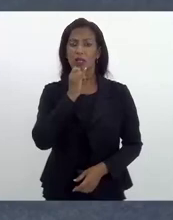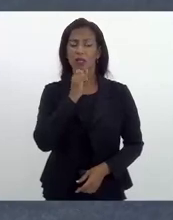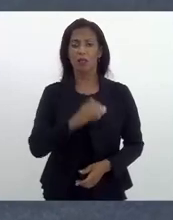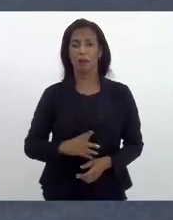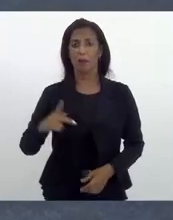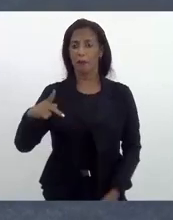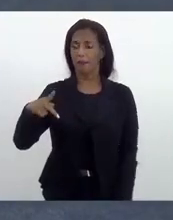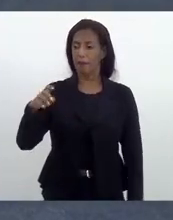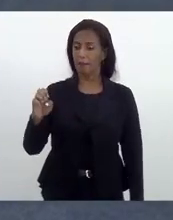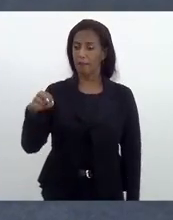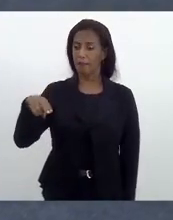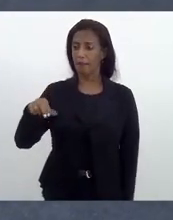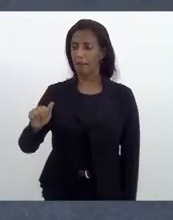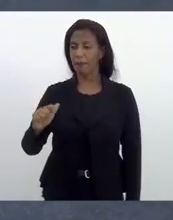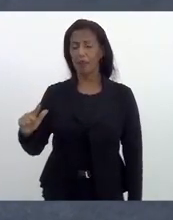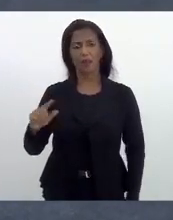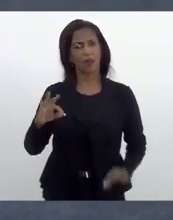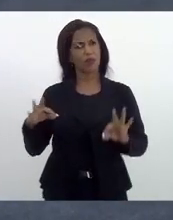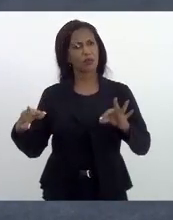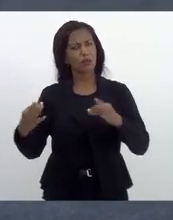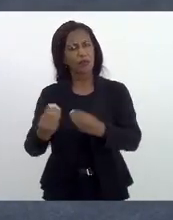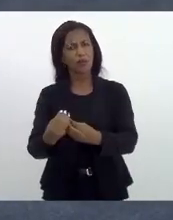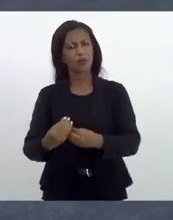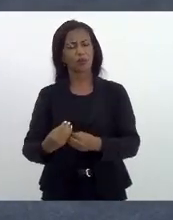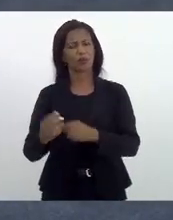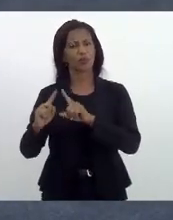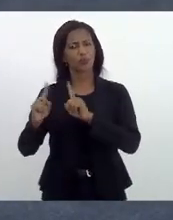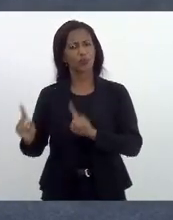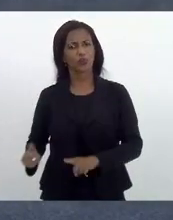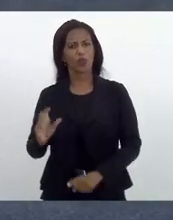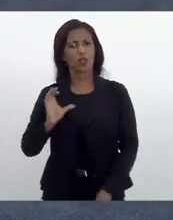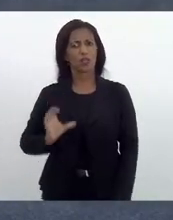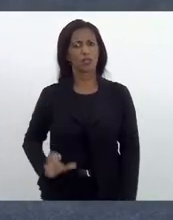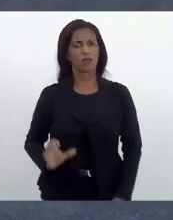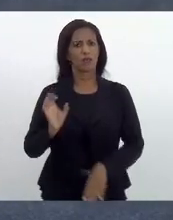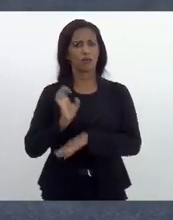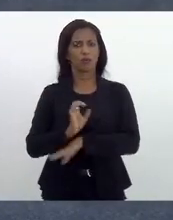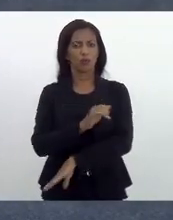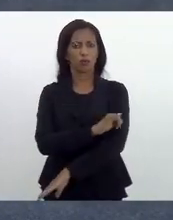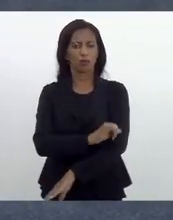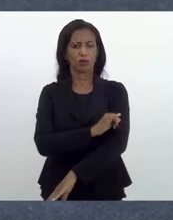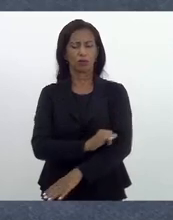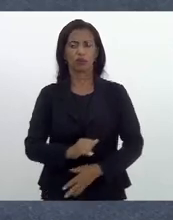Polícia Penal, ou seja, são para todos os servidores públicos civis do Estado do Rio de Janeiro.